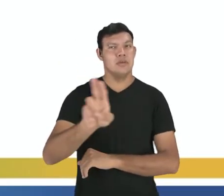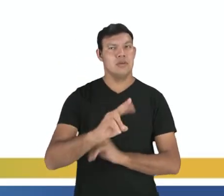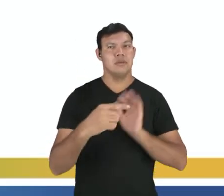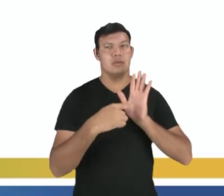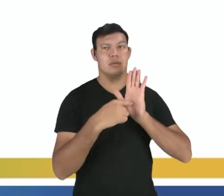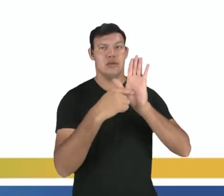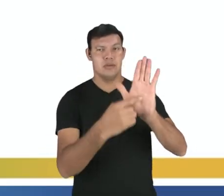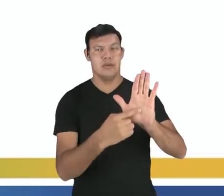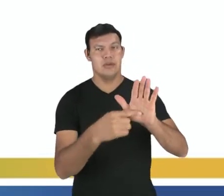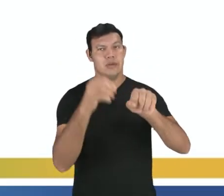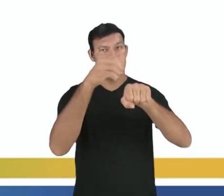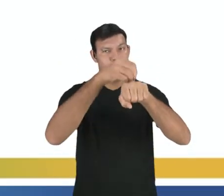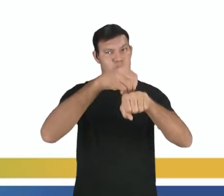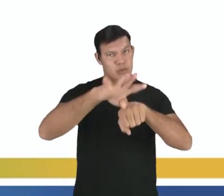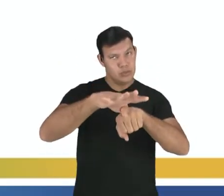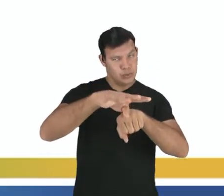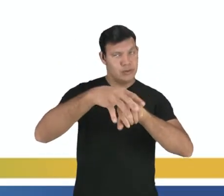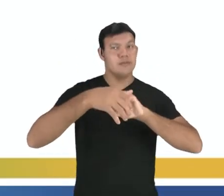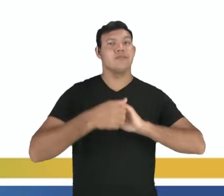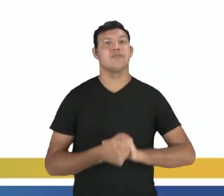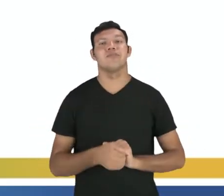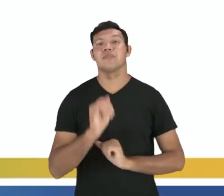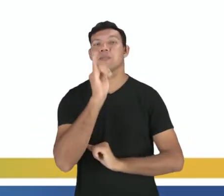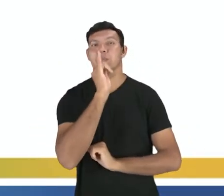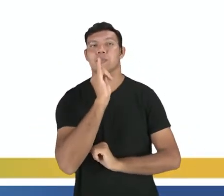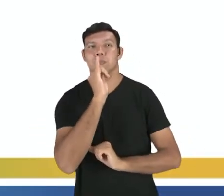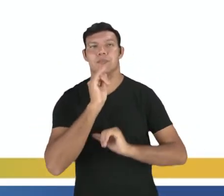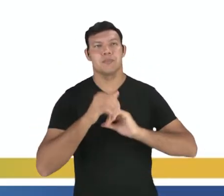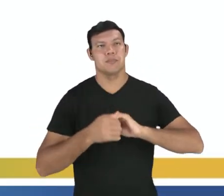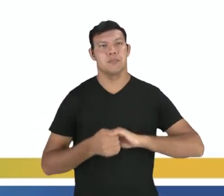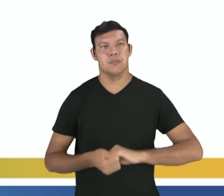indicar sugestão, suggestion. Por exemplo,